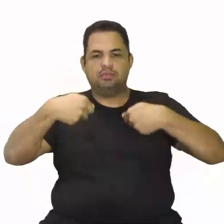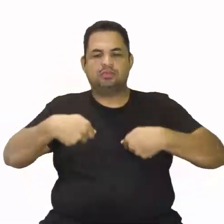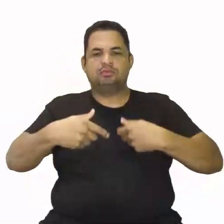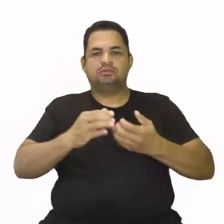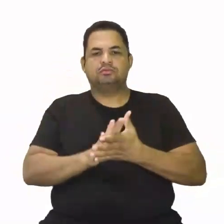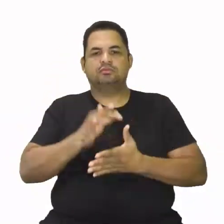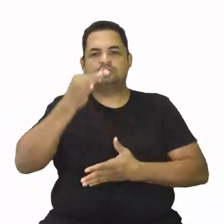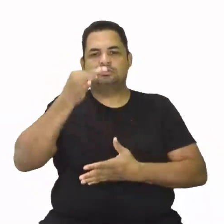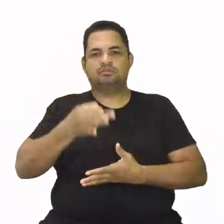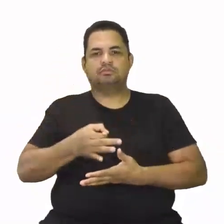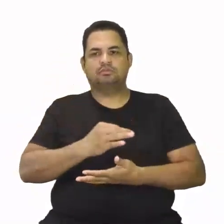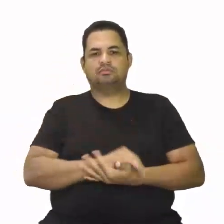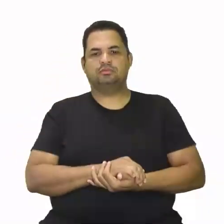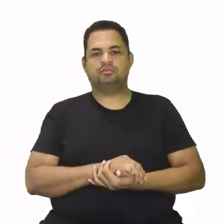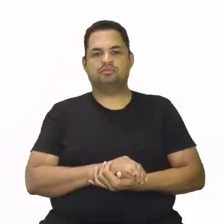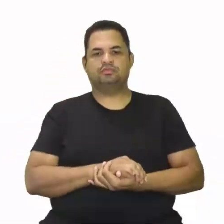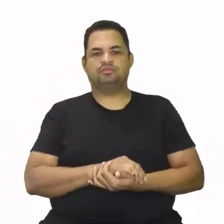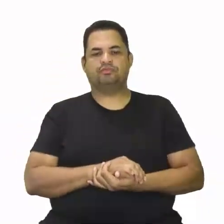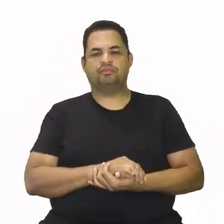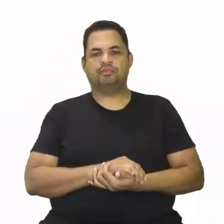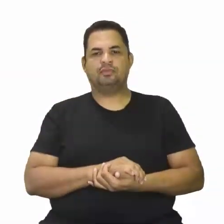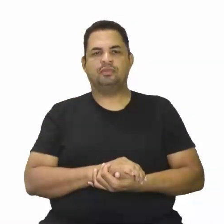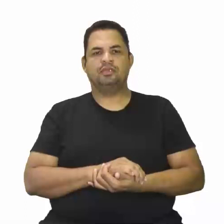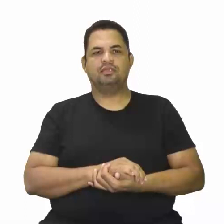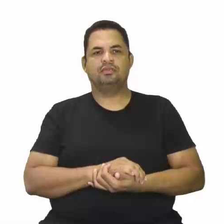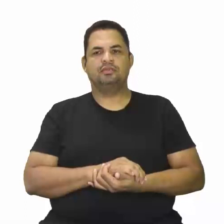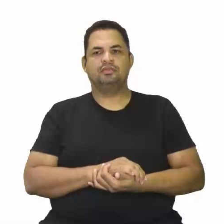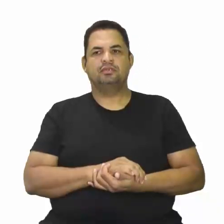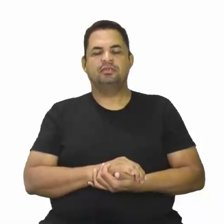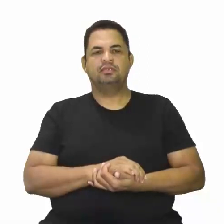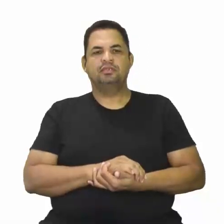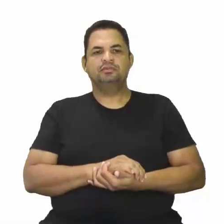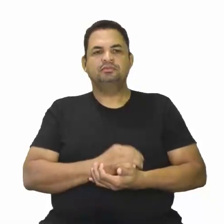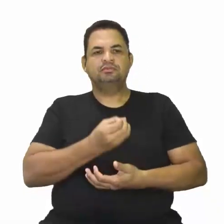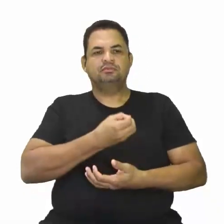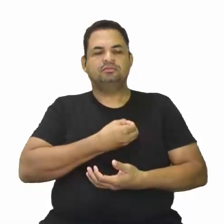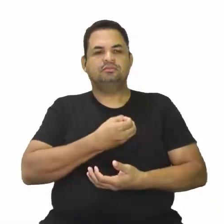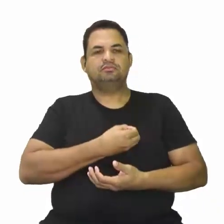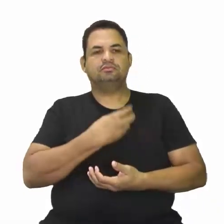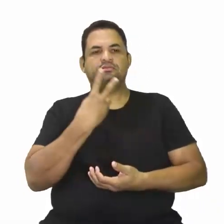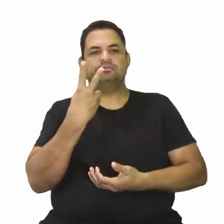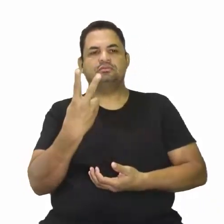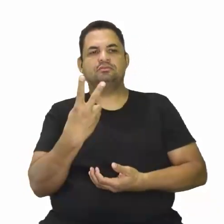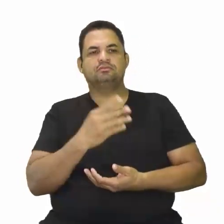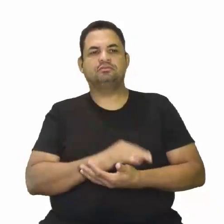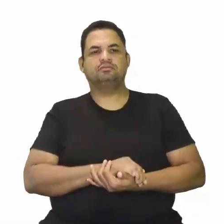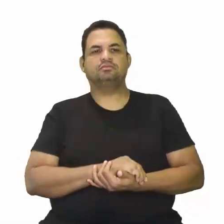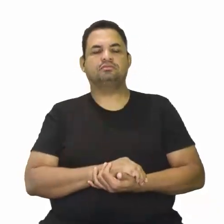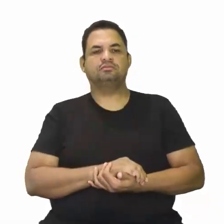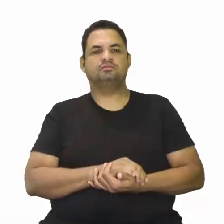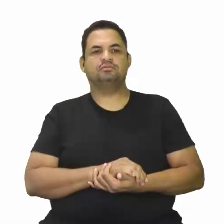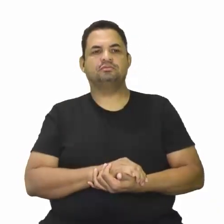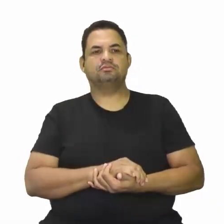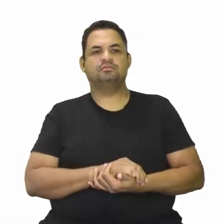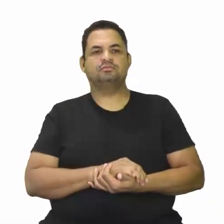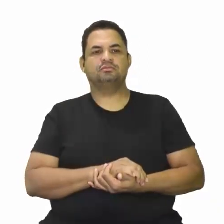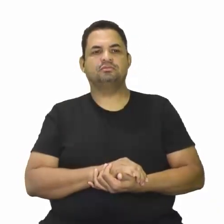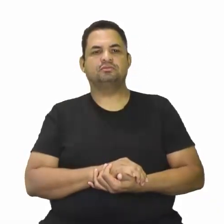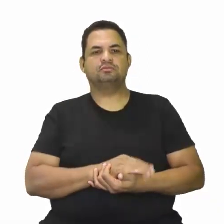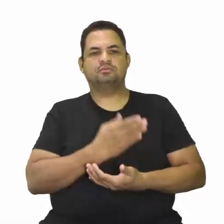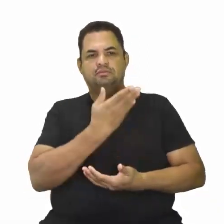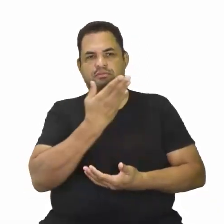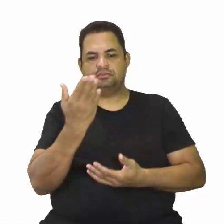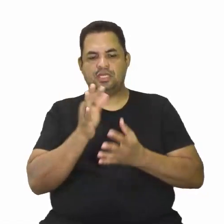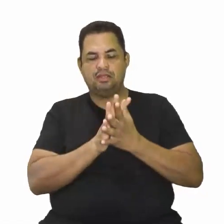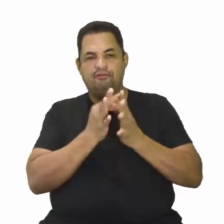possibilidade, certo? Então, vamos lá. Na questão 2, diz o seguinte: completa